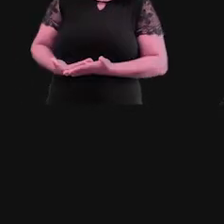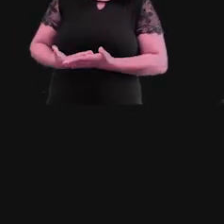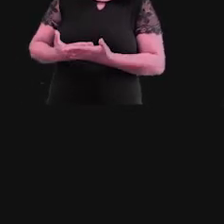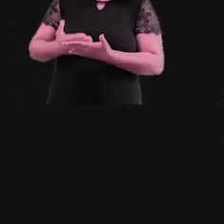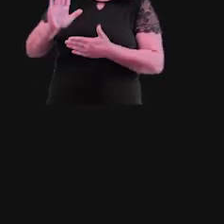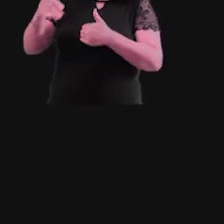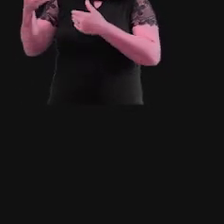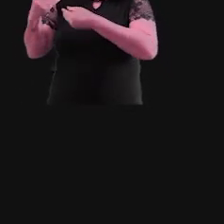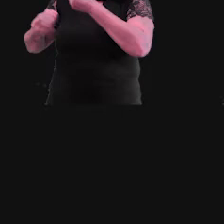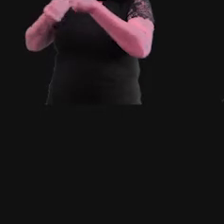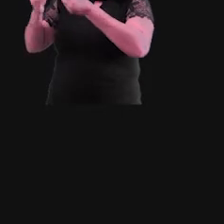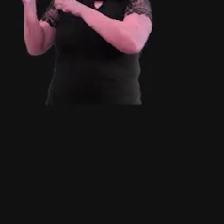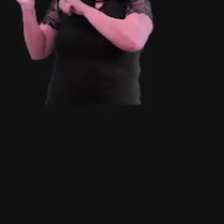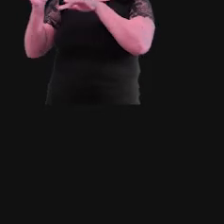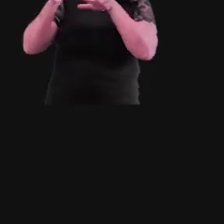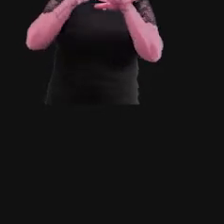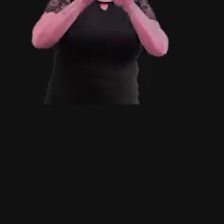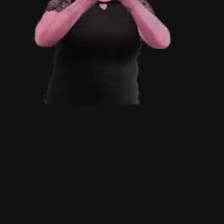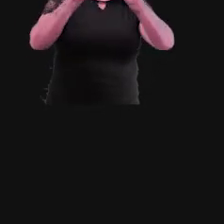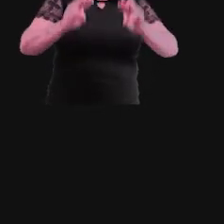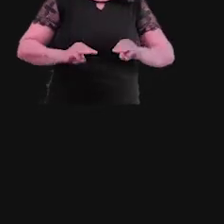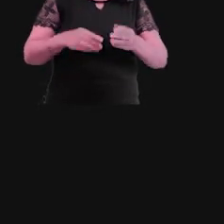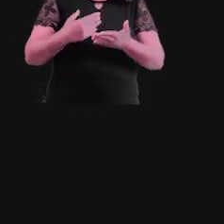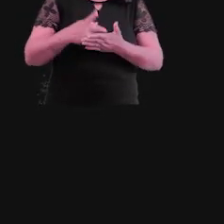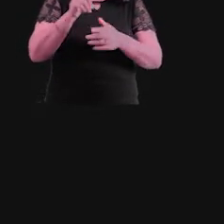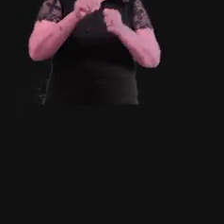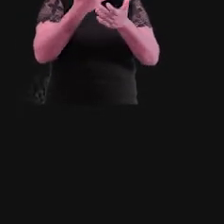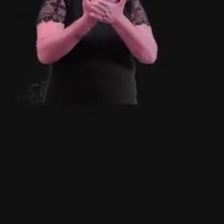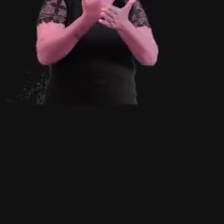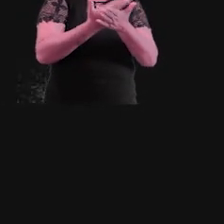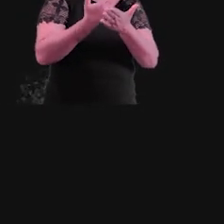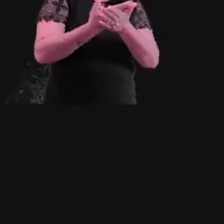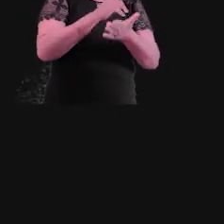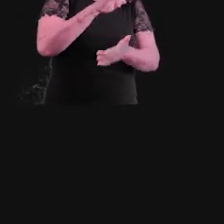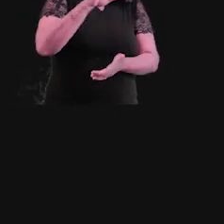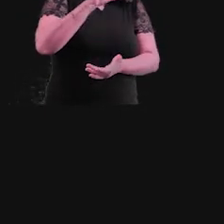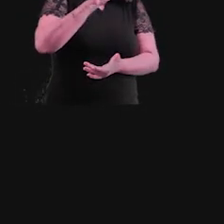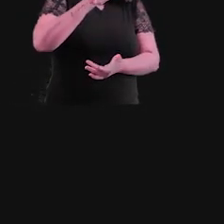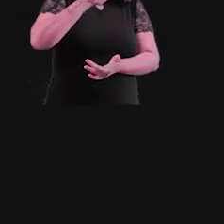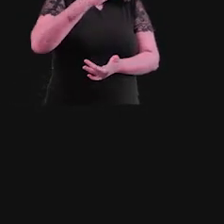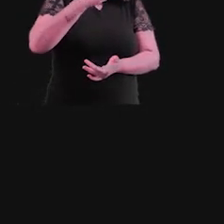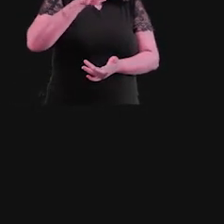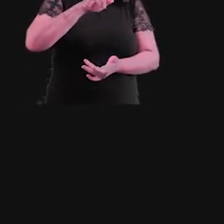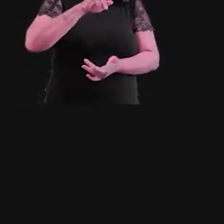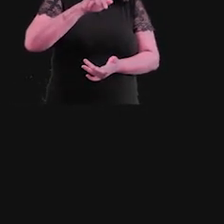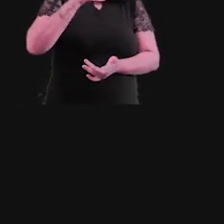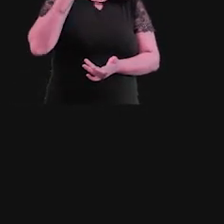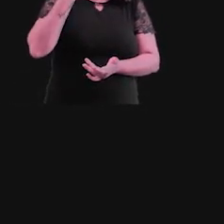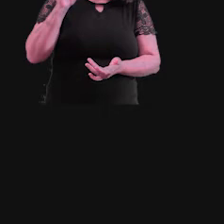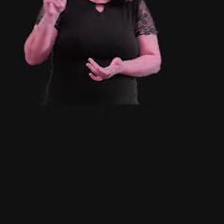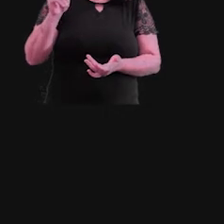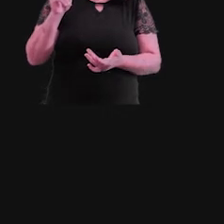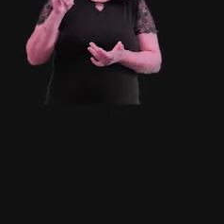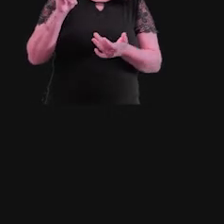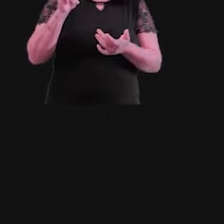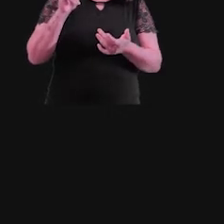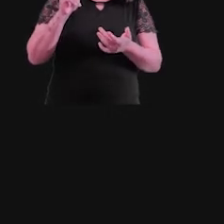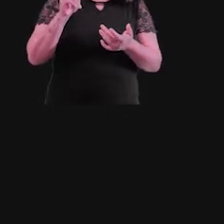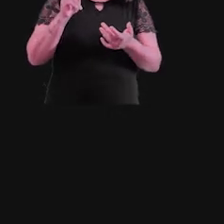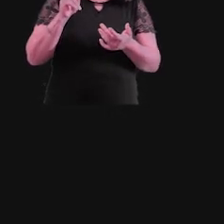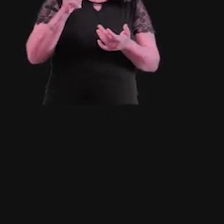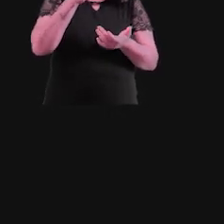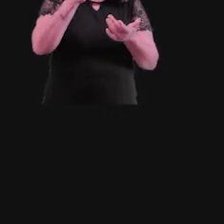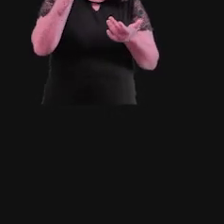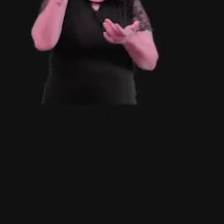museu? Então, a gente tem feito vários estudos que se chamam Olhar do Visitante, a gente usa uma câmera GoPro na cabeça, circula na exposição,